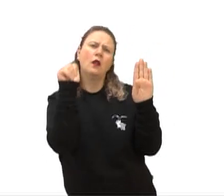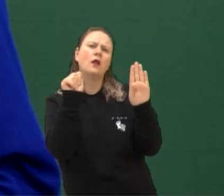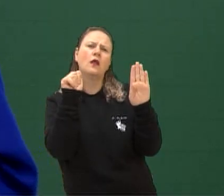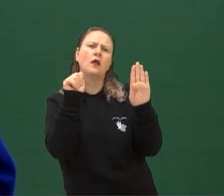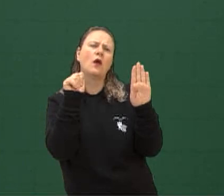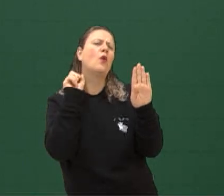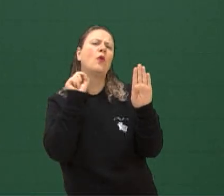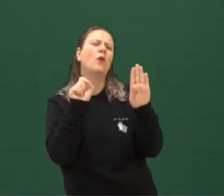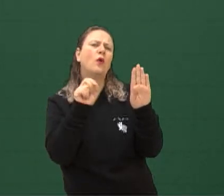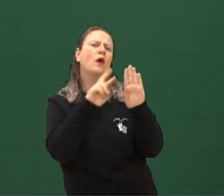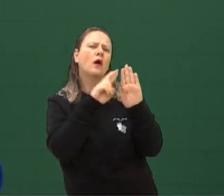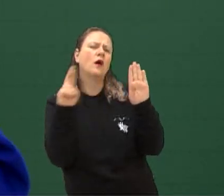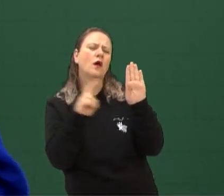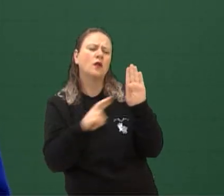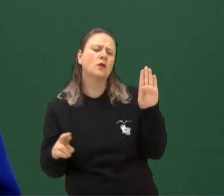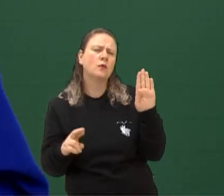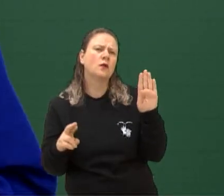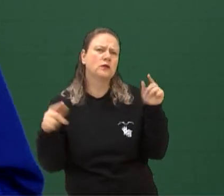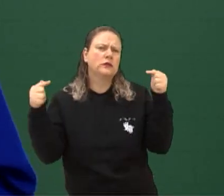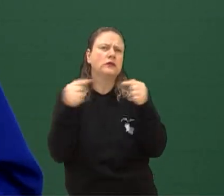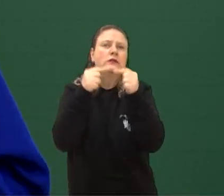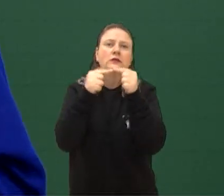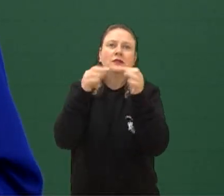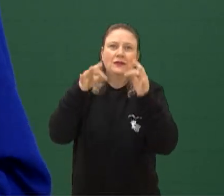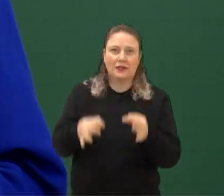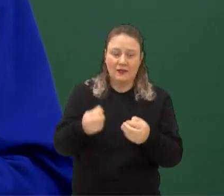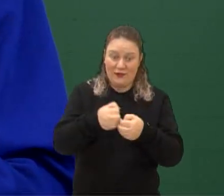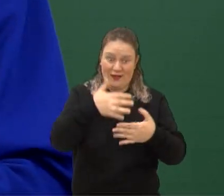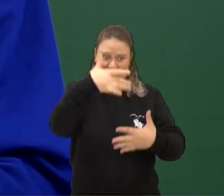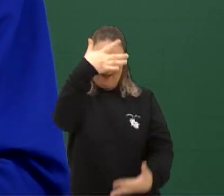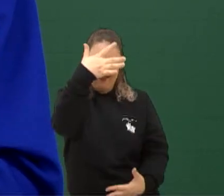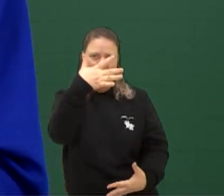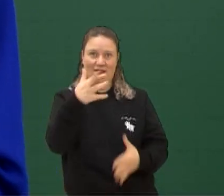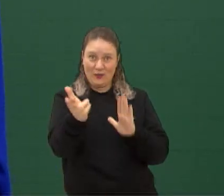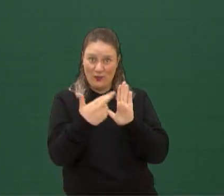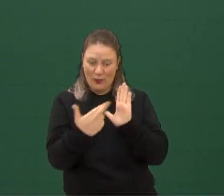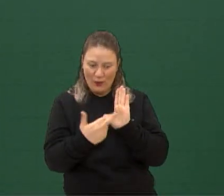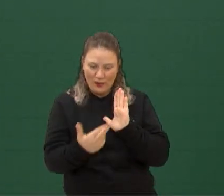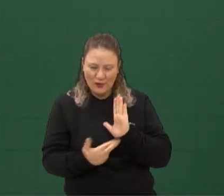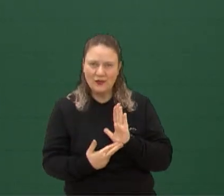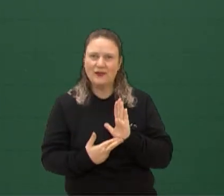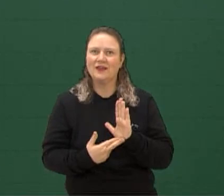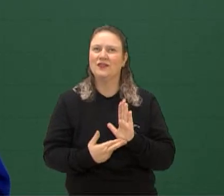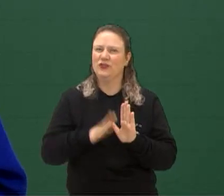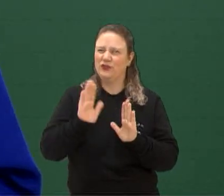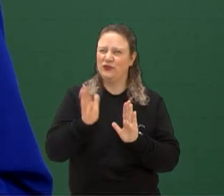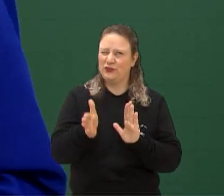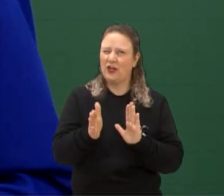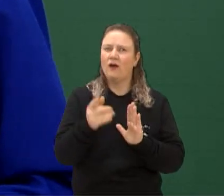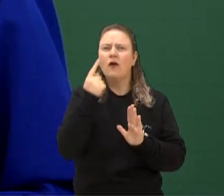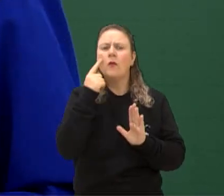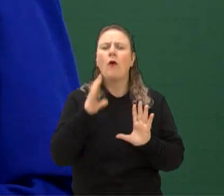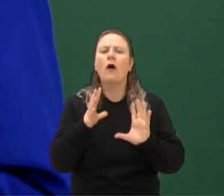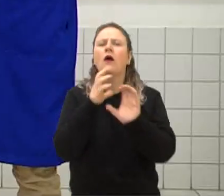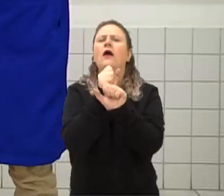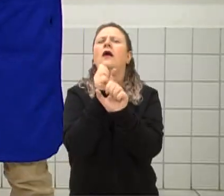isegoria? Respondam pra gente aí no chat rapidinho, né? E a gente já vai acompanhar o resultado aí junto com vocês. Queria aproveitar,